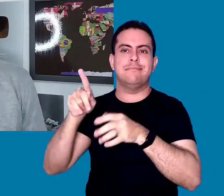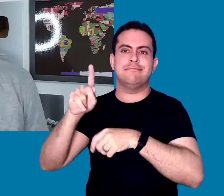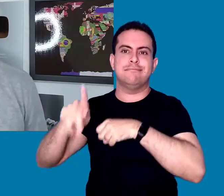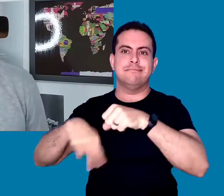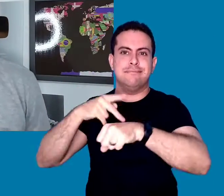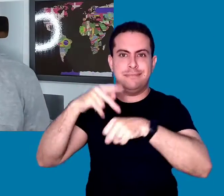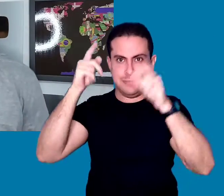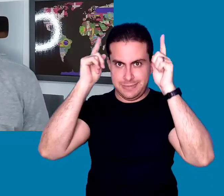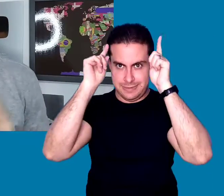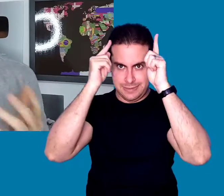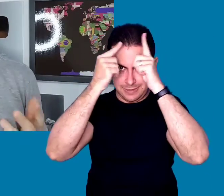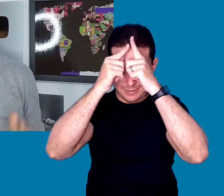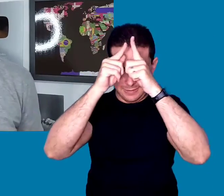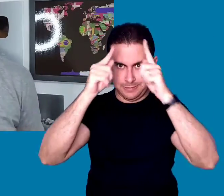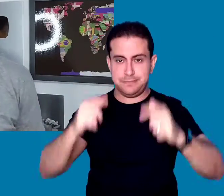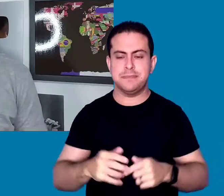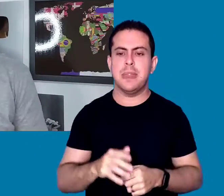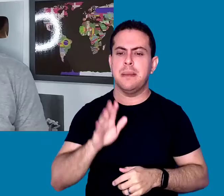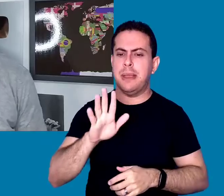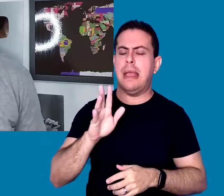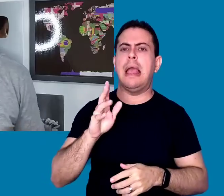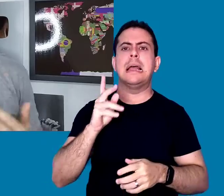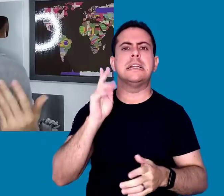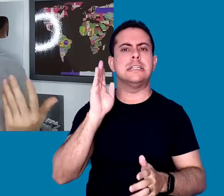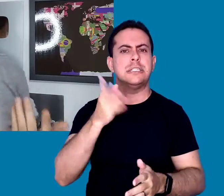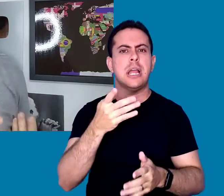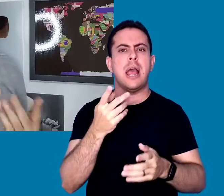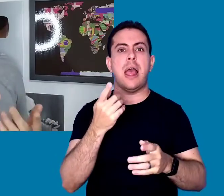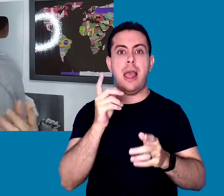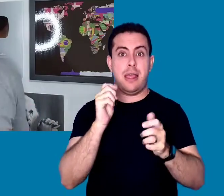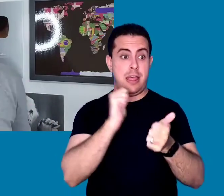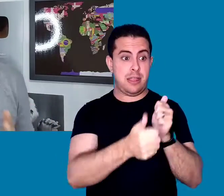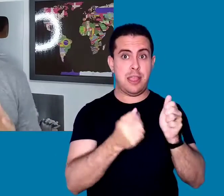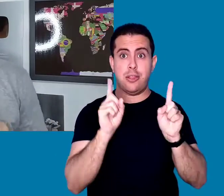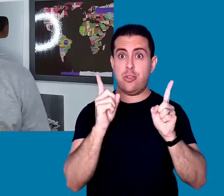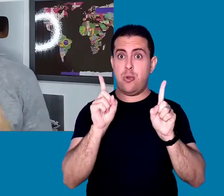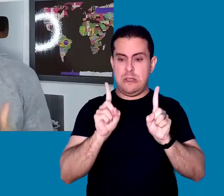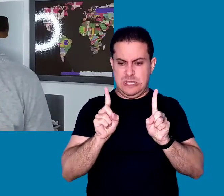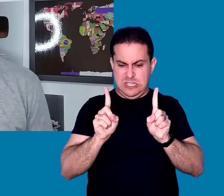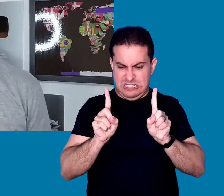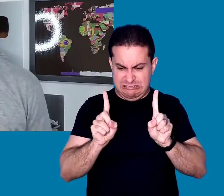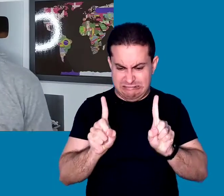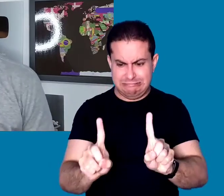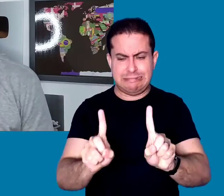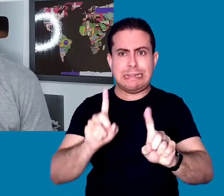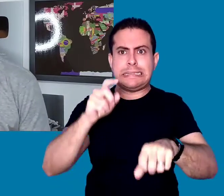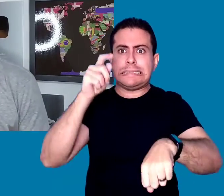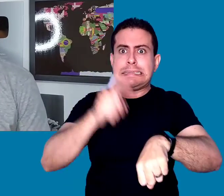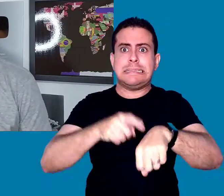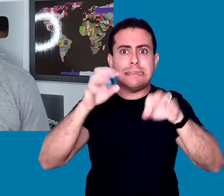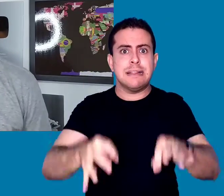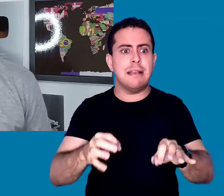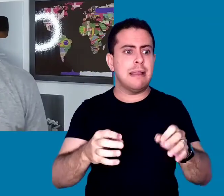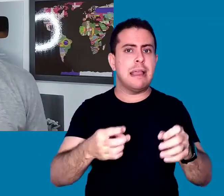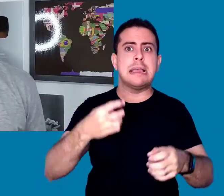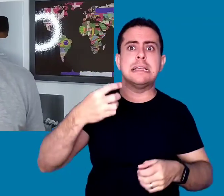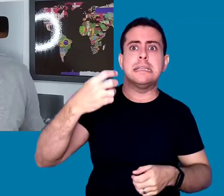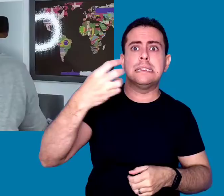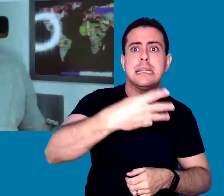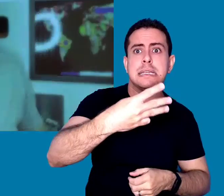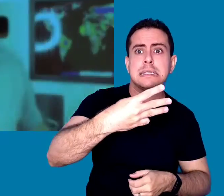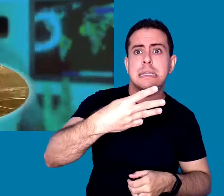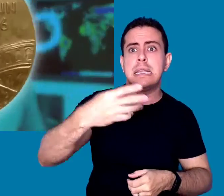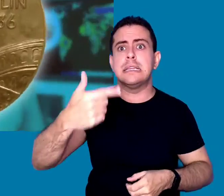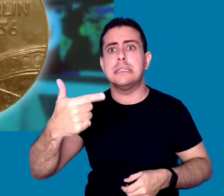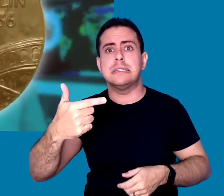tanto inusitado, onde 2 atletas empataram e não ficou definido quem estava em terceiro e em segundo lugar. Com isso,